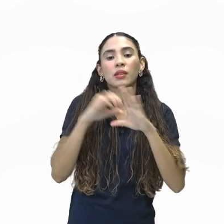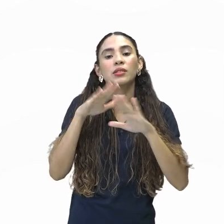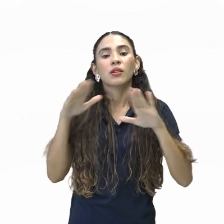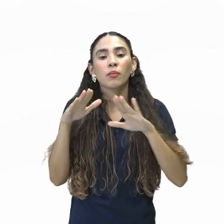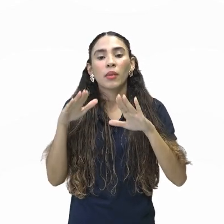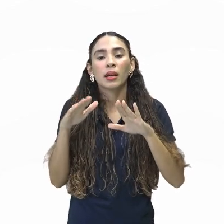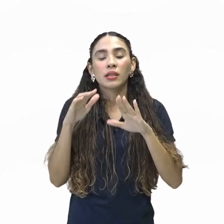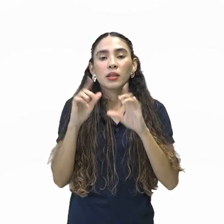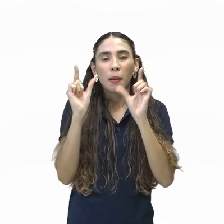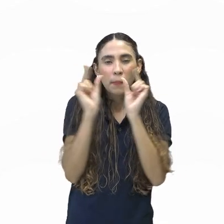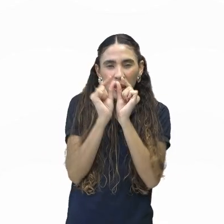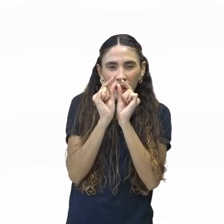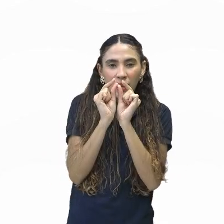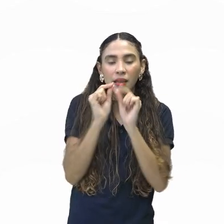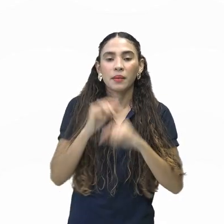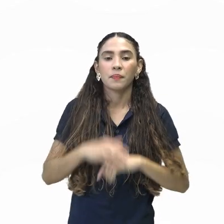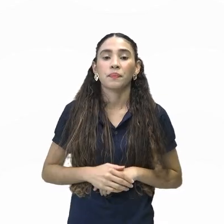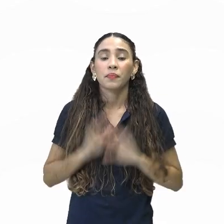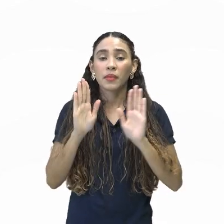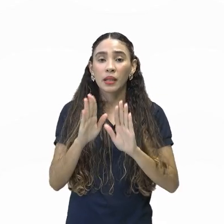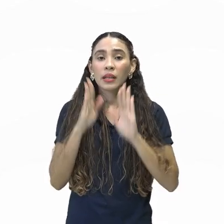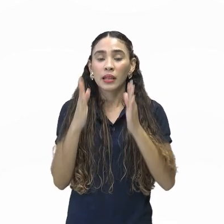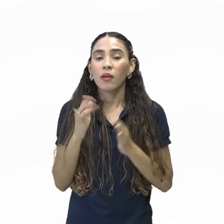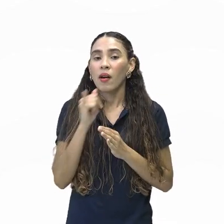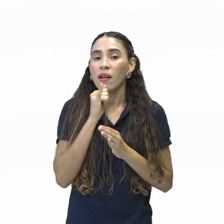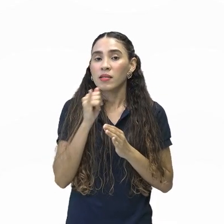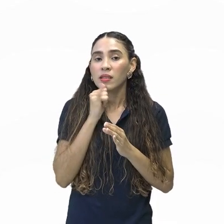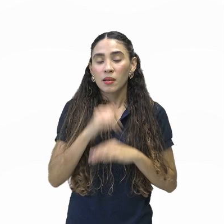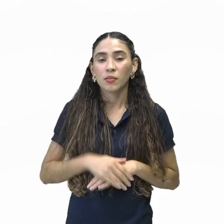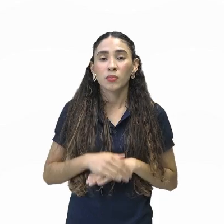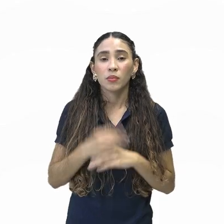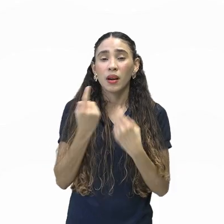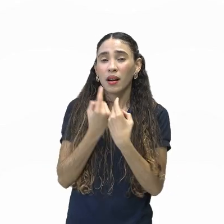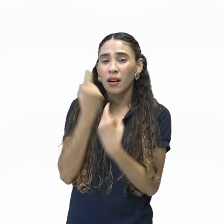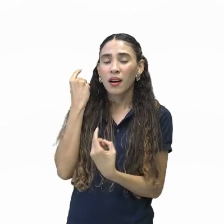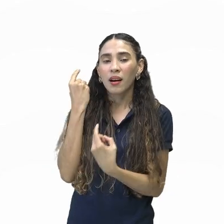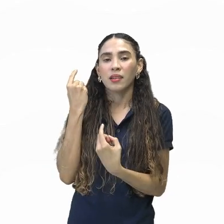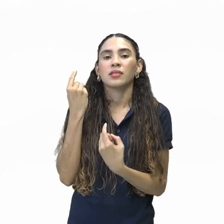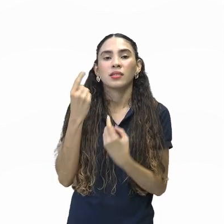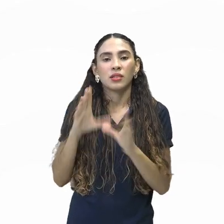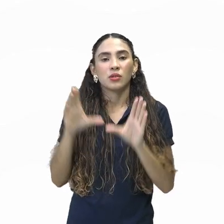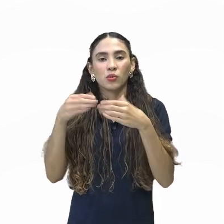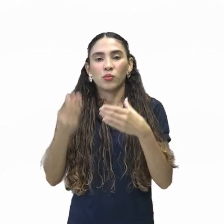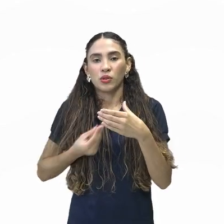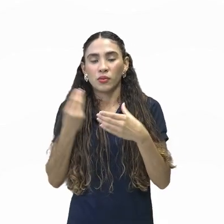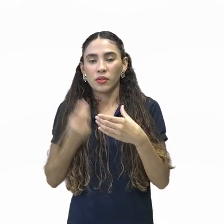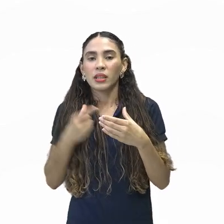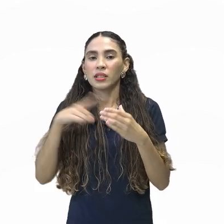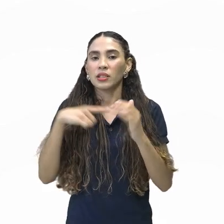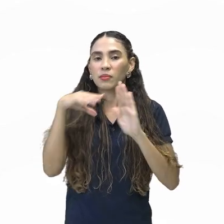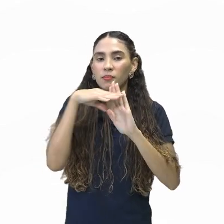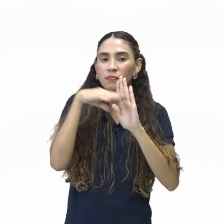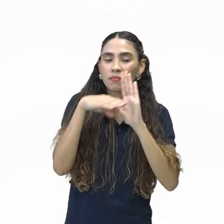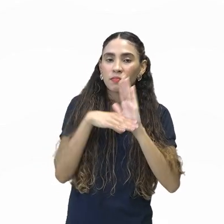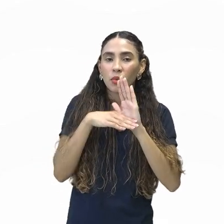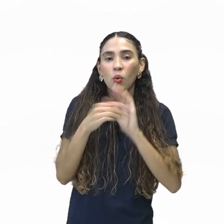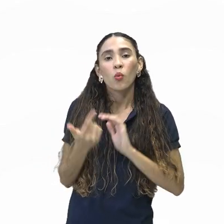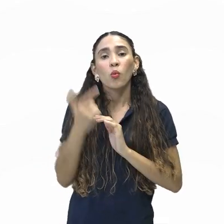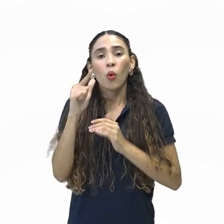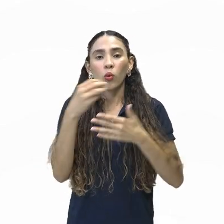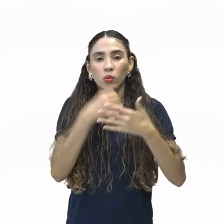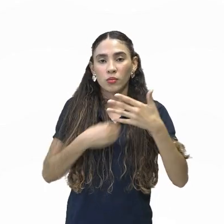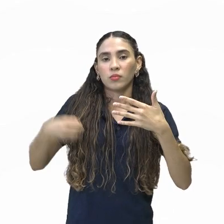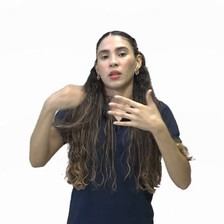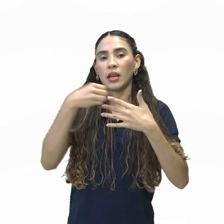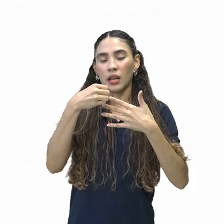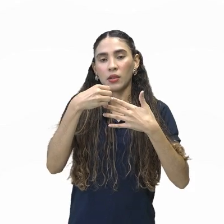geralmente microscópicas. Então, essas espécies, um tempo atrás, elas estavam classificadas dentro de um outro domínio, dentro